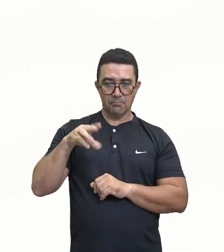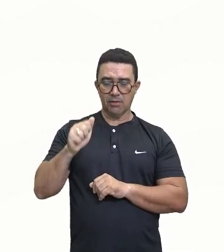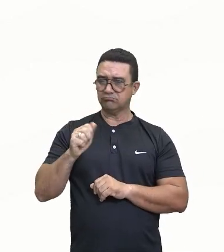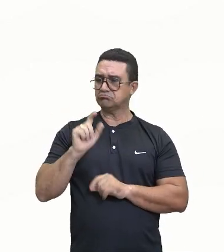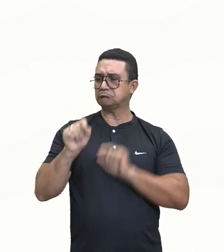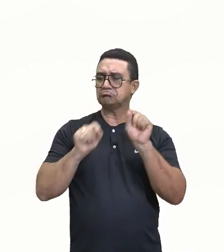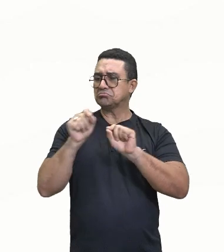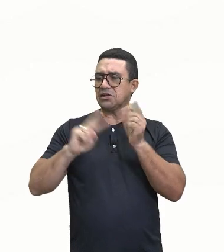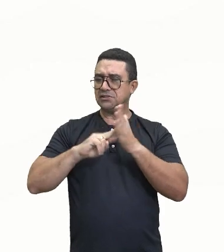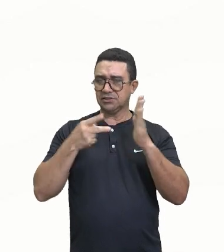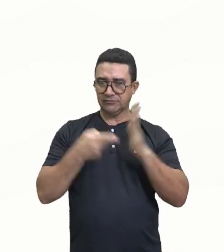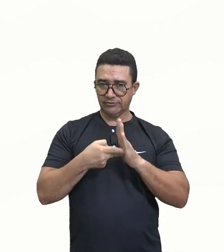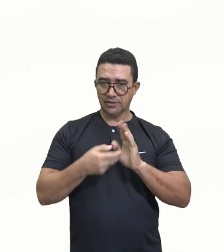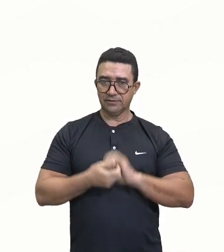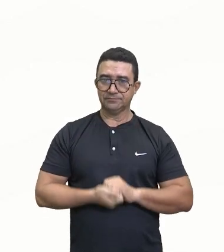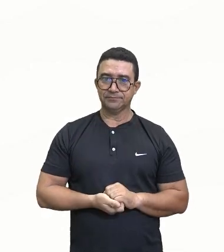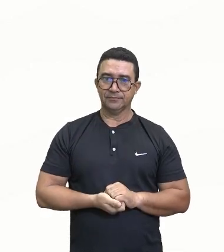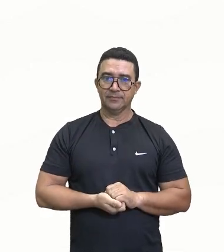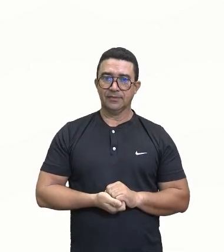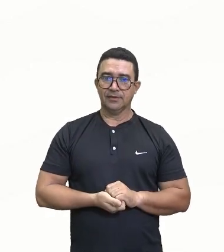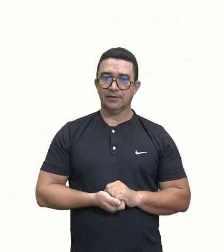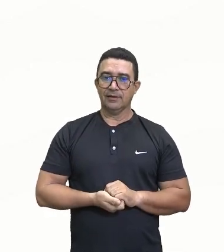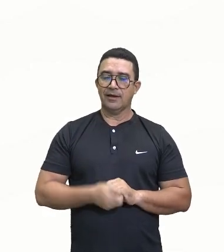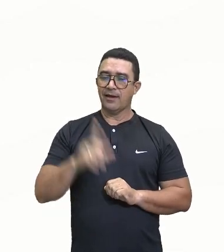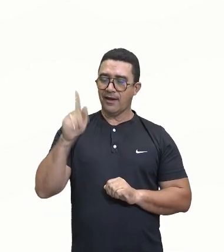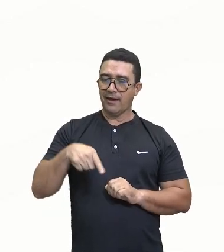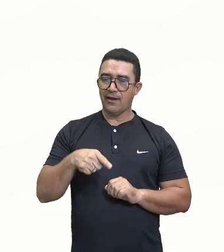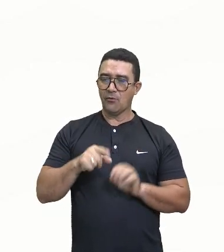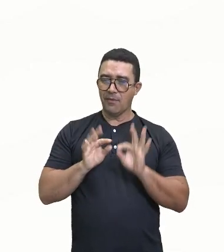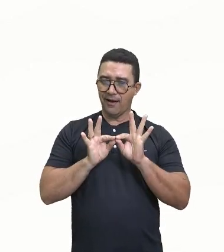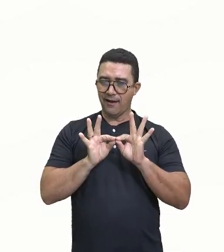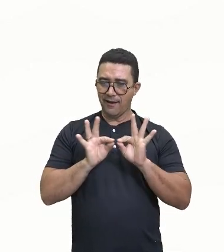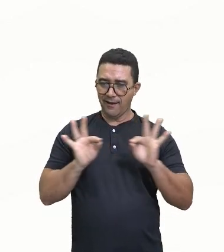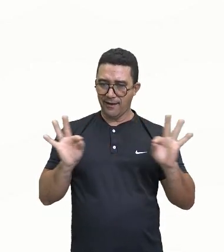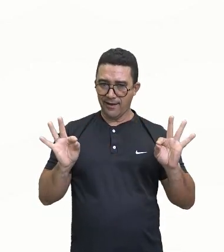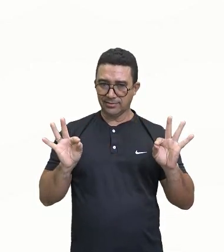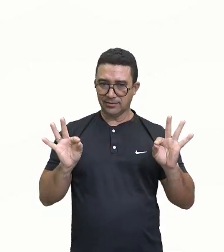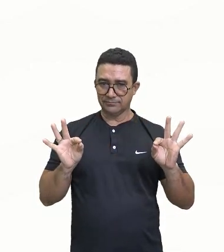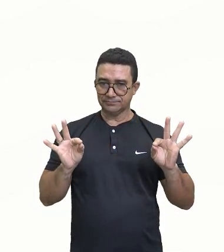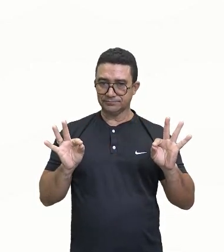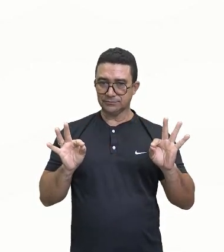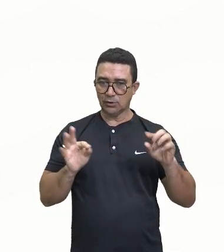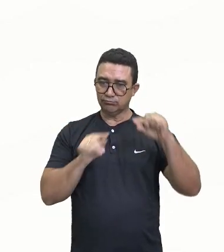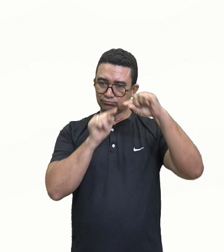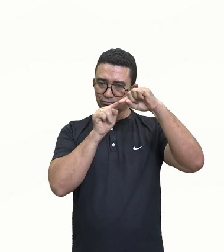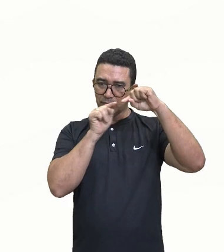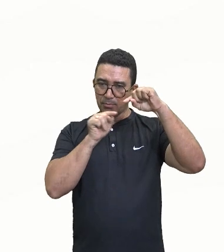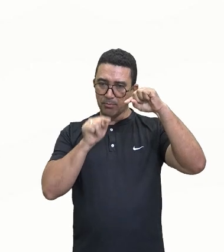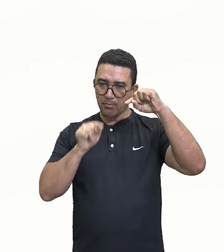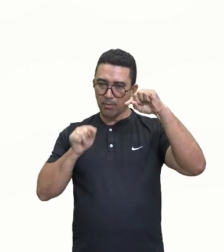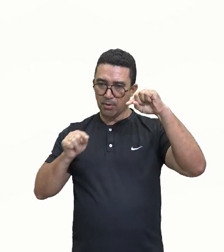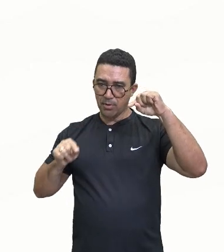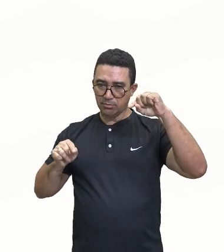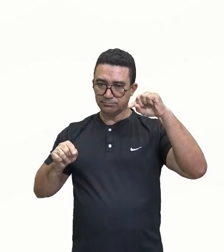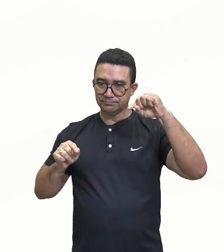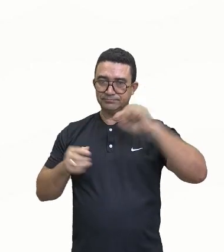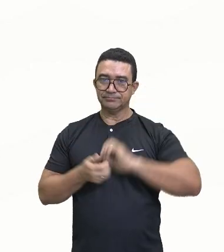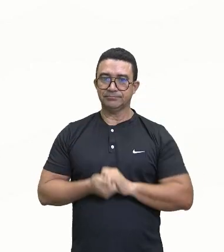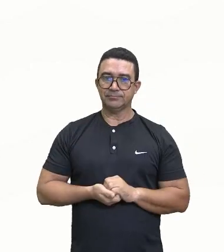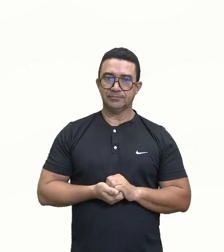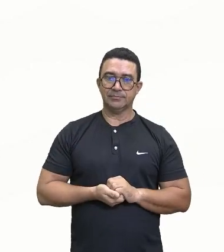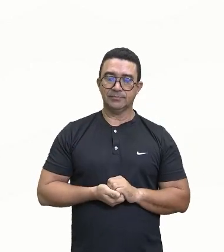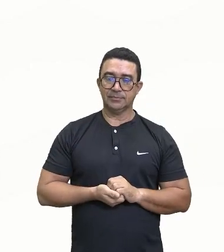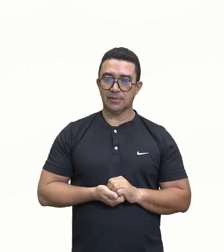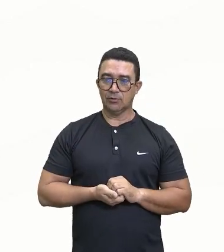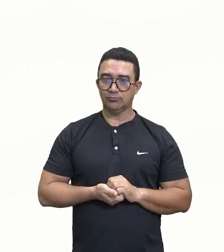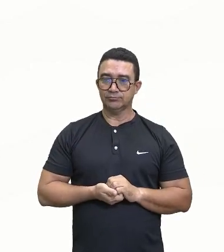apótema? É esse segmento aqui de reta, ó, que está aqui tracejado. Ele vai do ponto médio